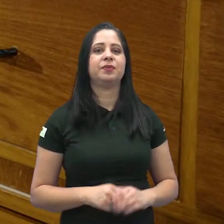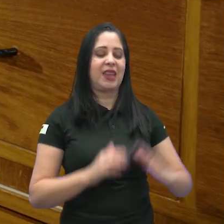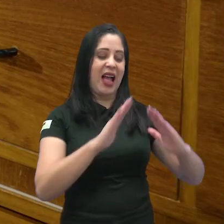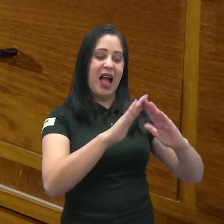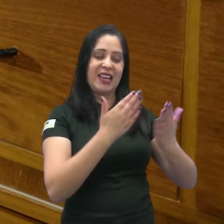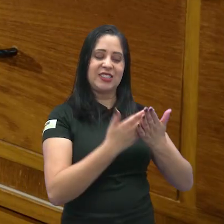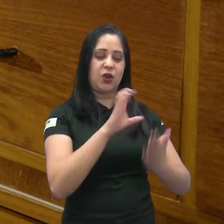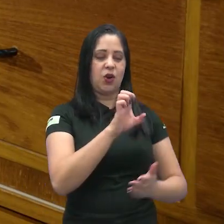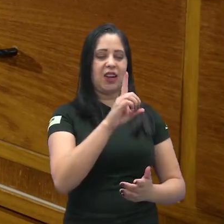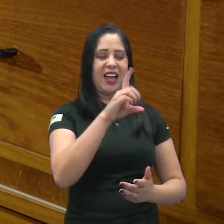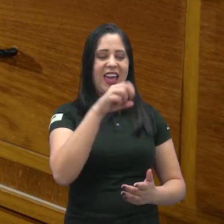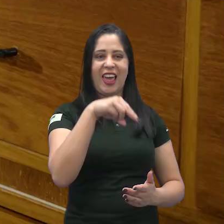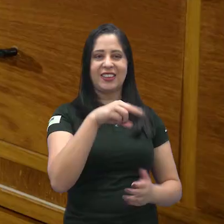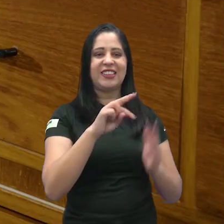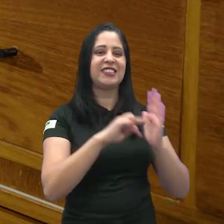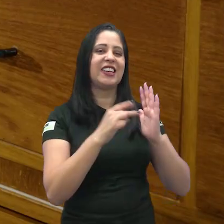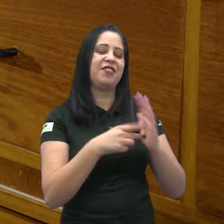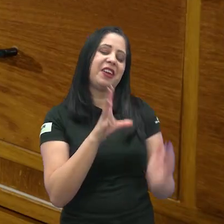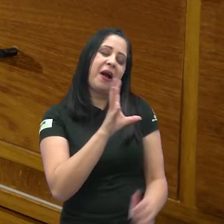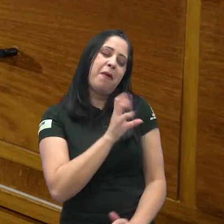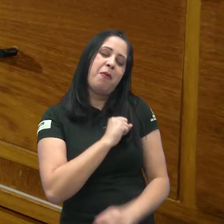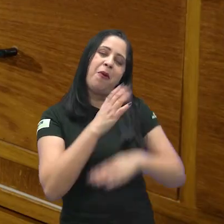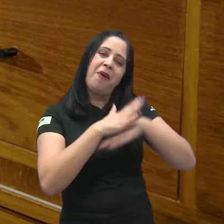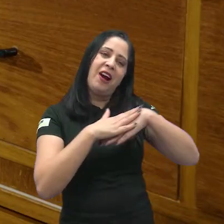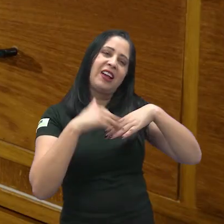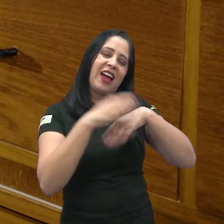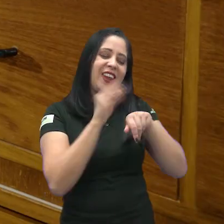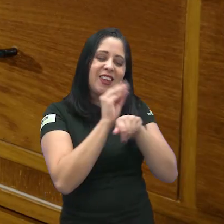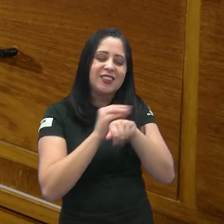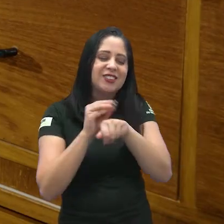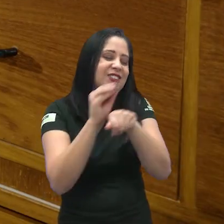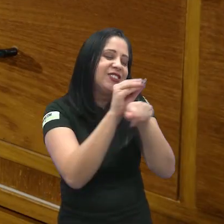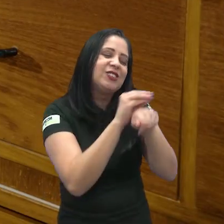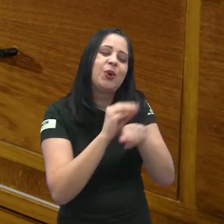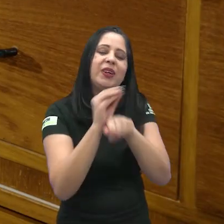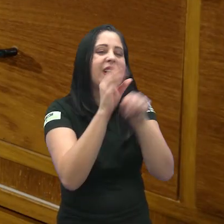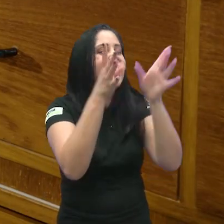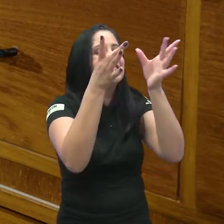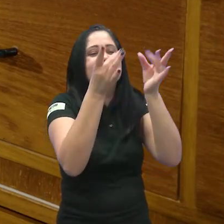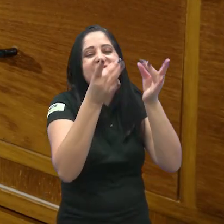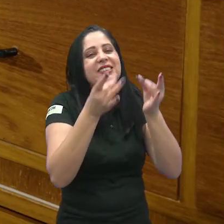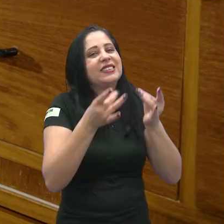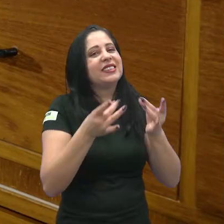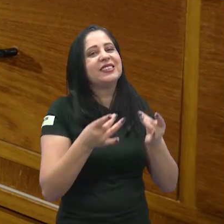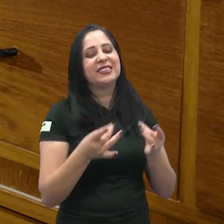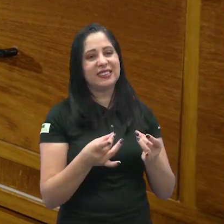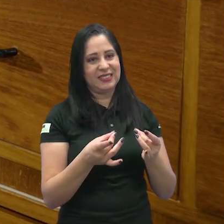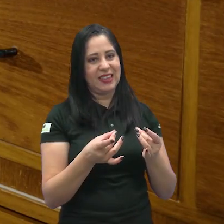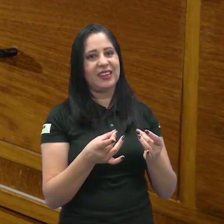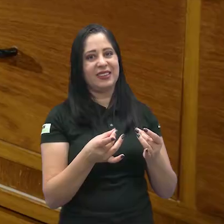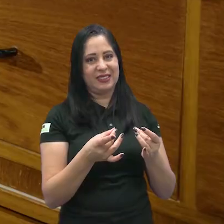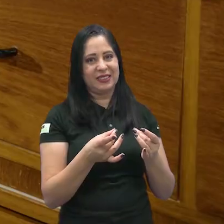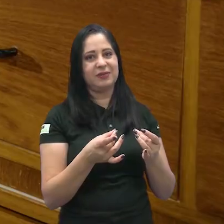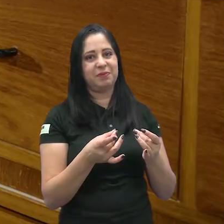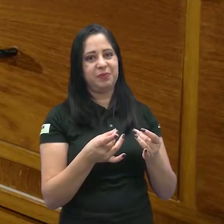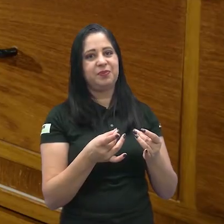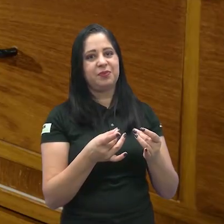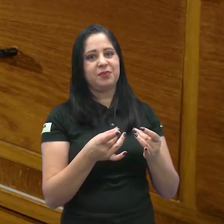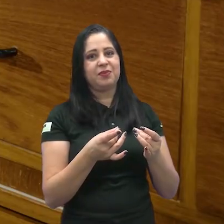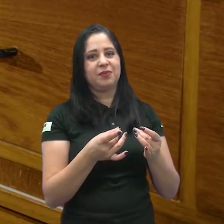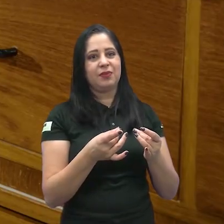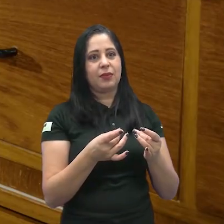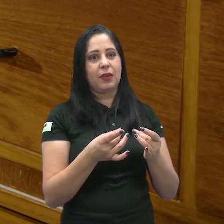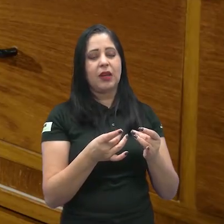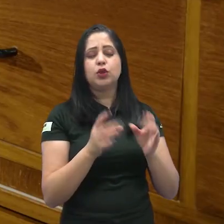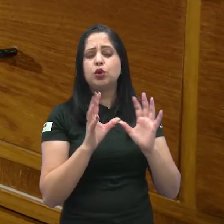Lar é isso, ele é amor, carinho, cuidado, né? Delicadeza em cada detalhe que acontece. Tudo que acontece, eles se preocupam com